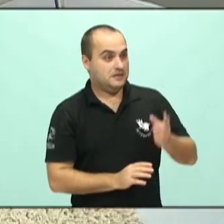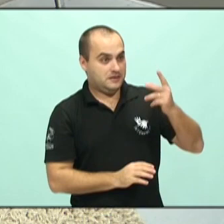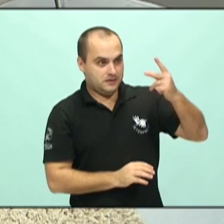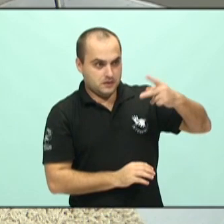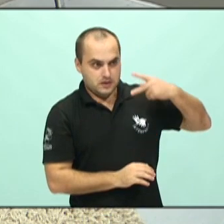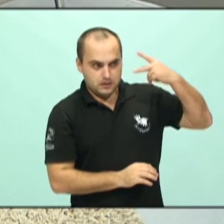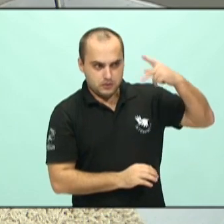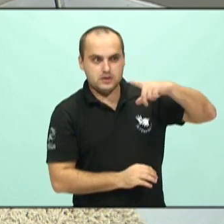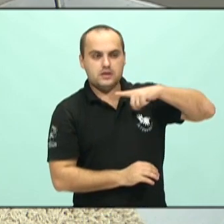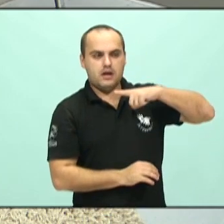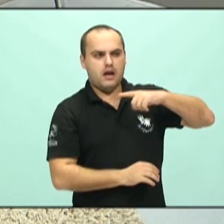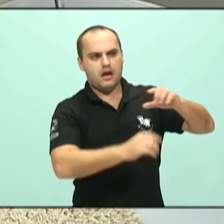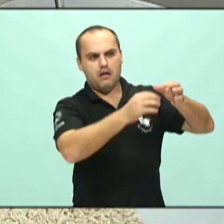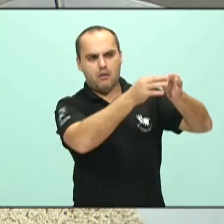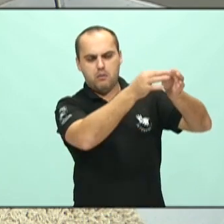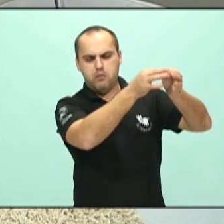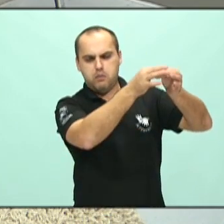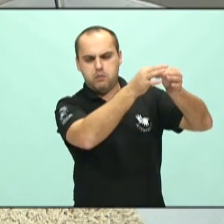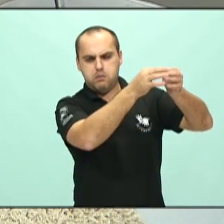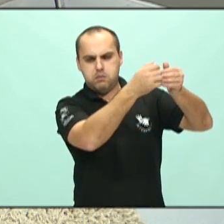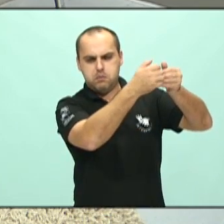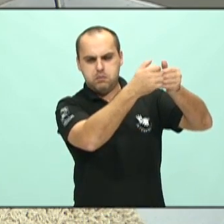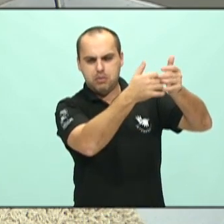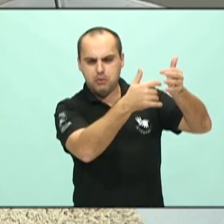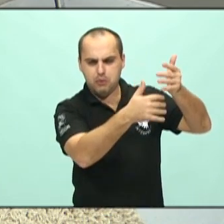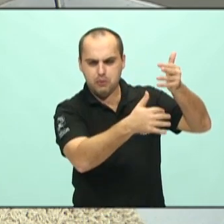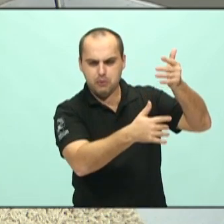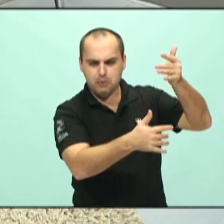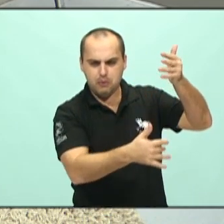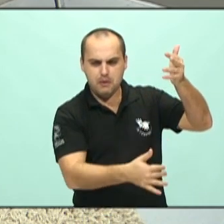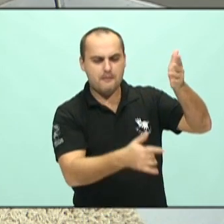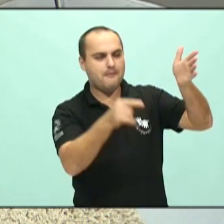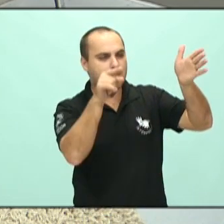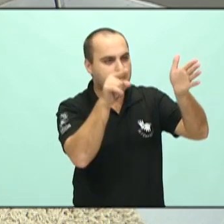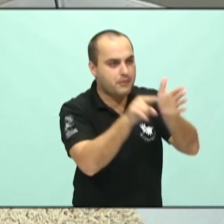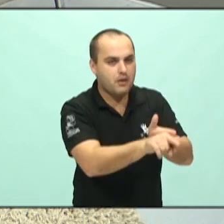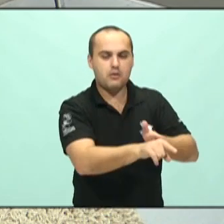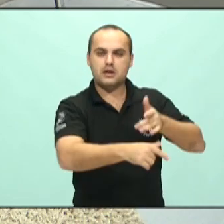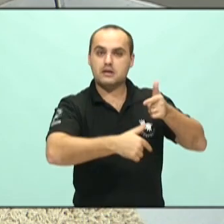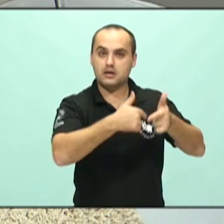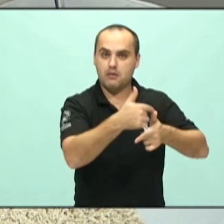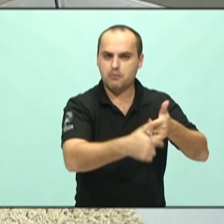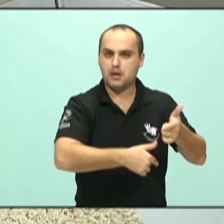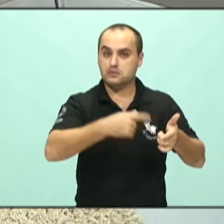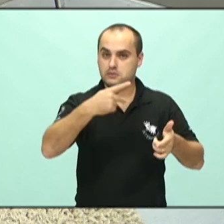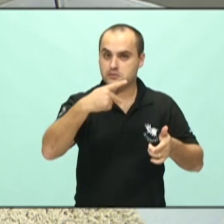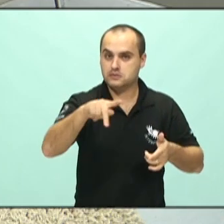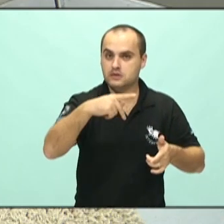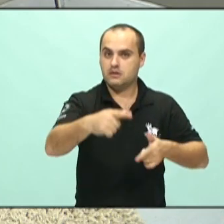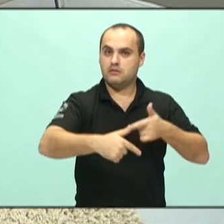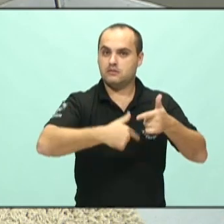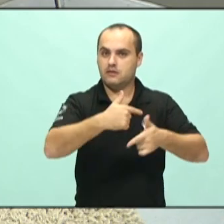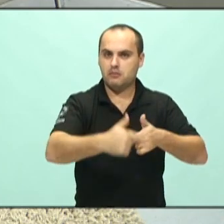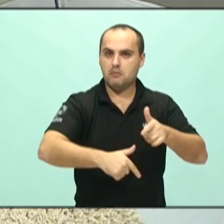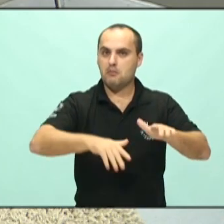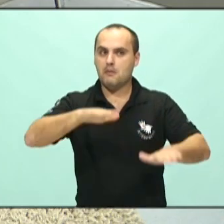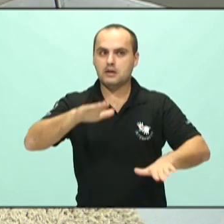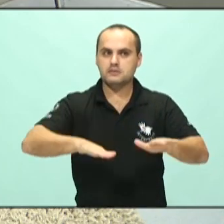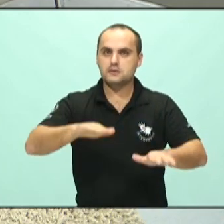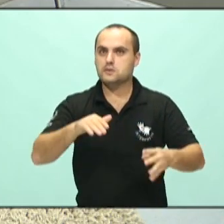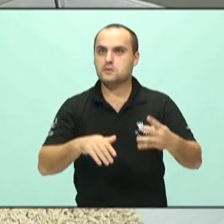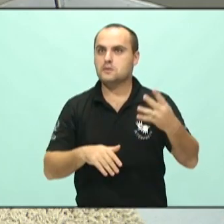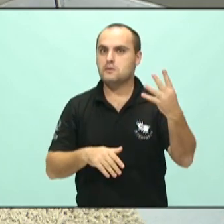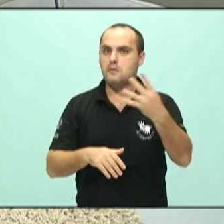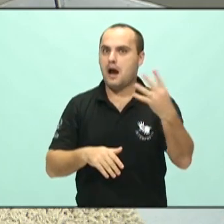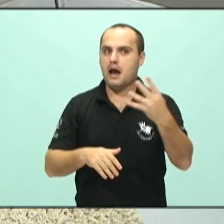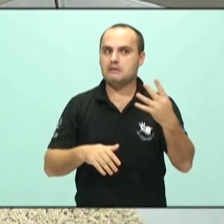série Fique à vontade. de perguntas, de trabalho, porque só do seu trabalho aqui nós vamos fazer uns 4 programas